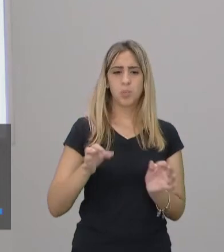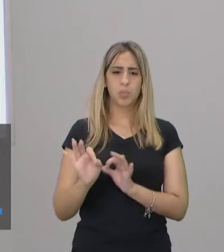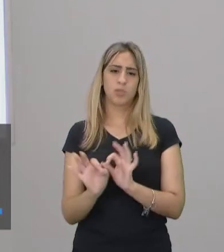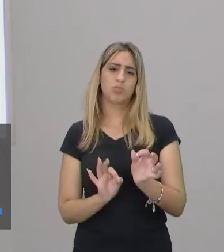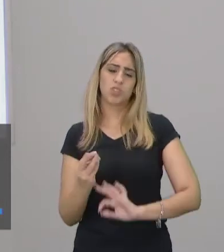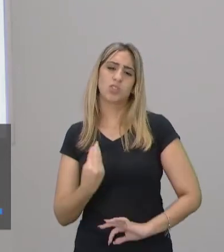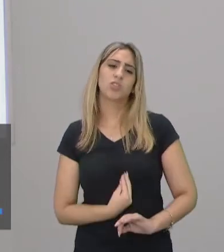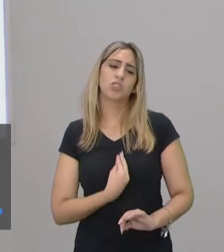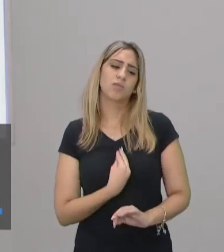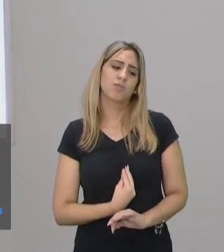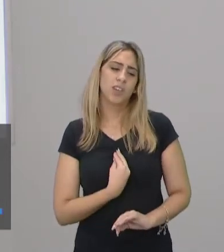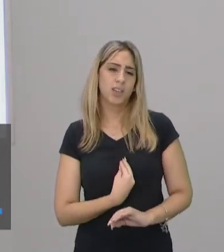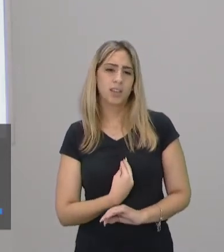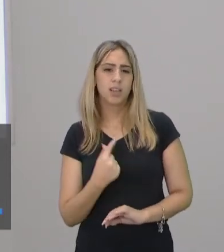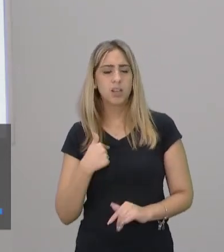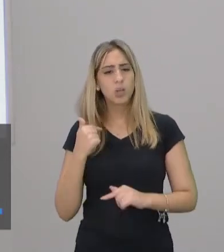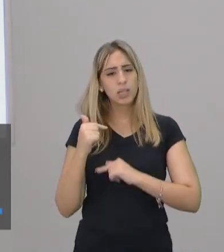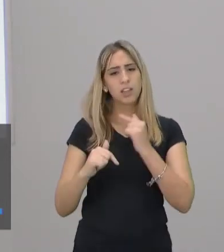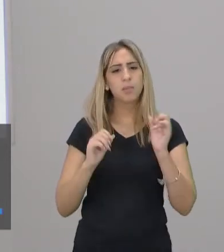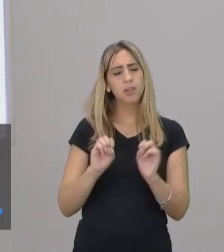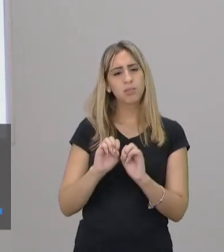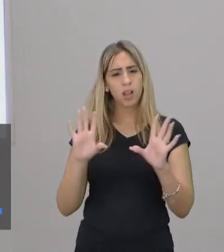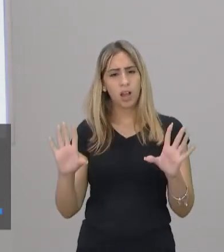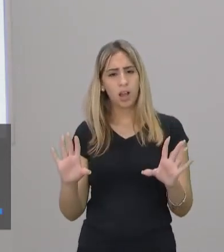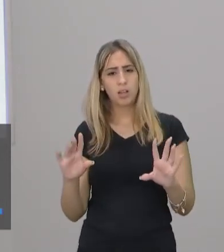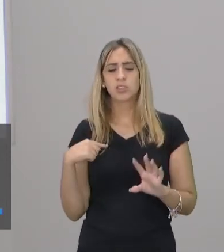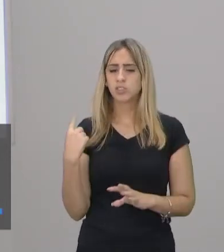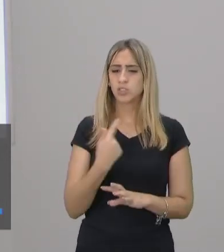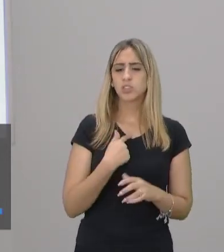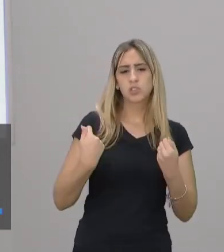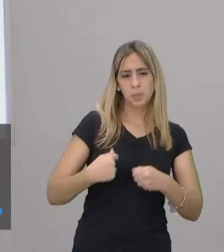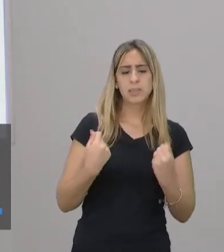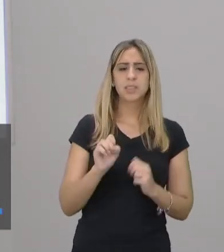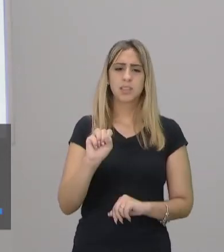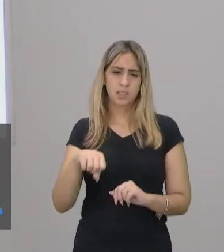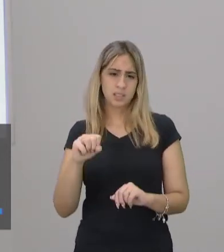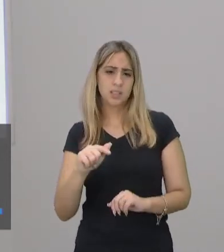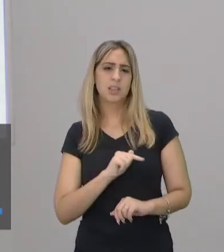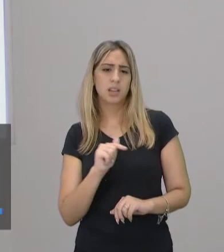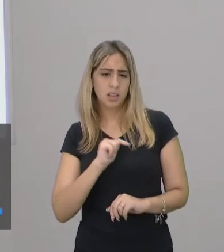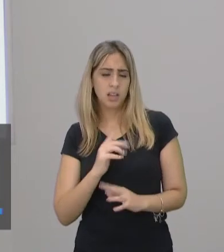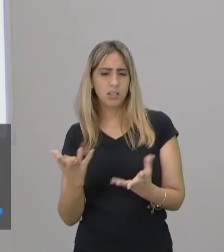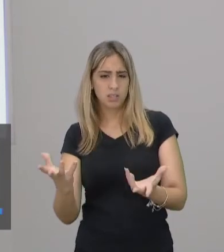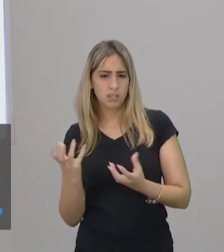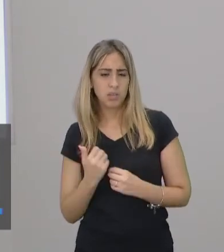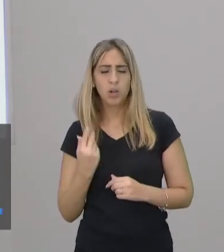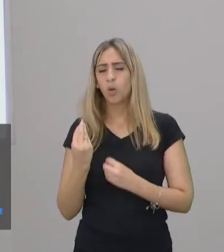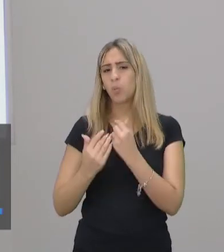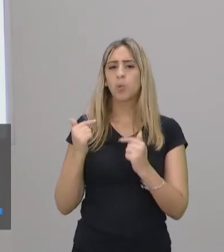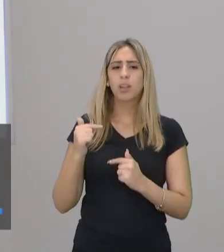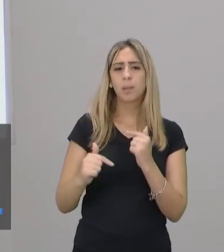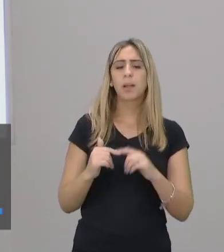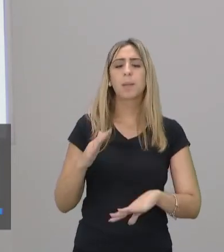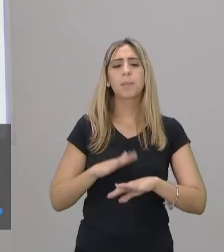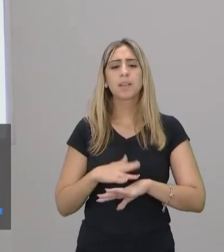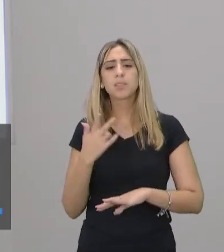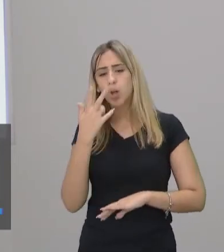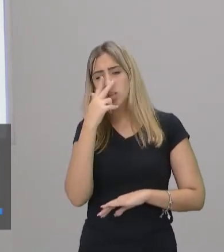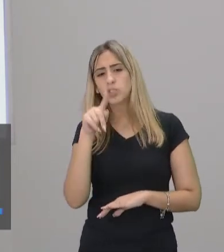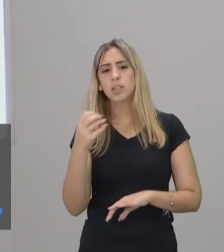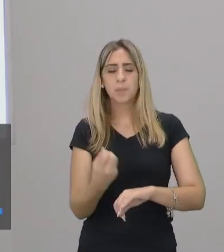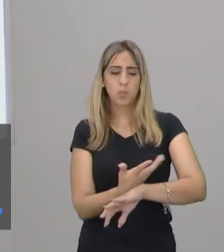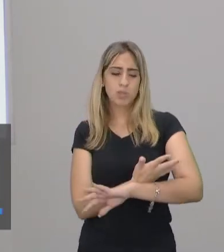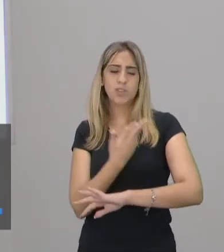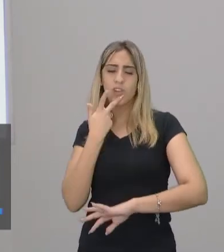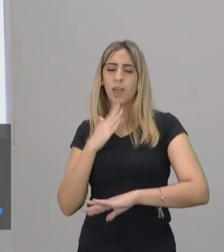de vida, eu trabalhei, claro, a gente precisa, né? A gente Sim. tem que receber quando trabalha, mas eu acho que a emoção